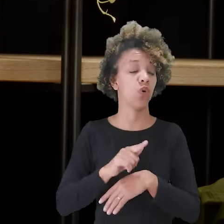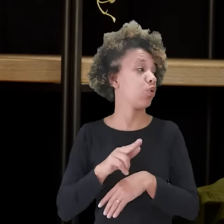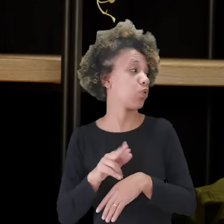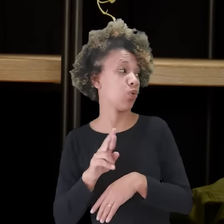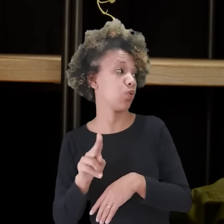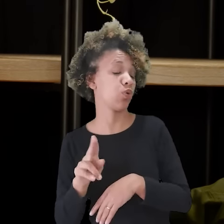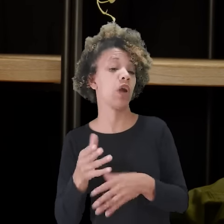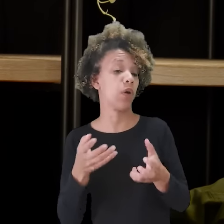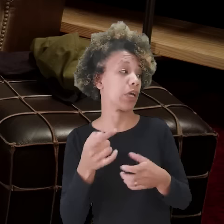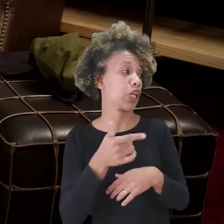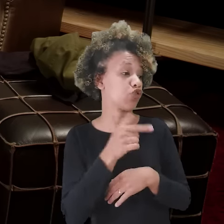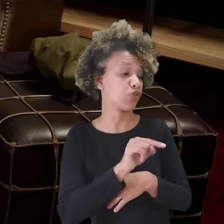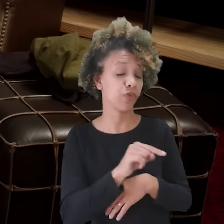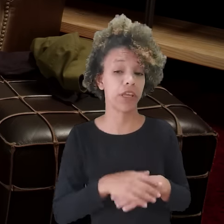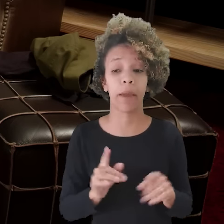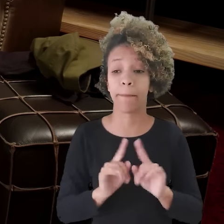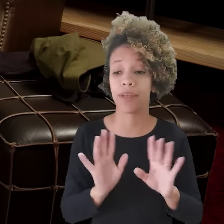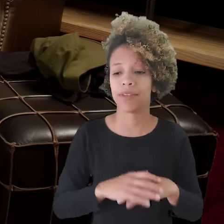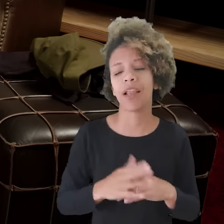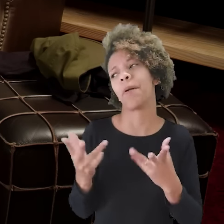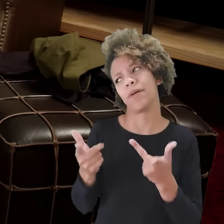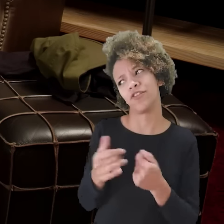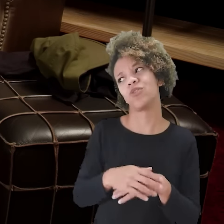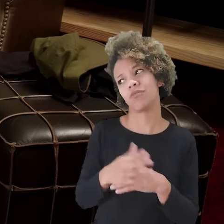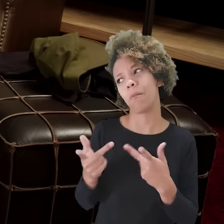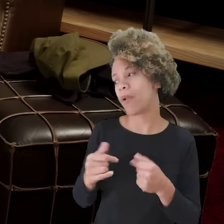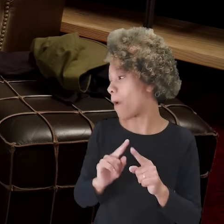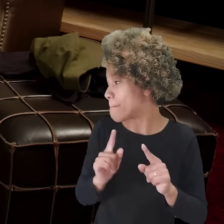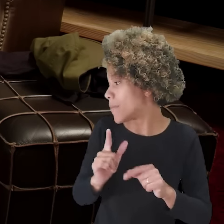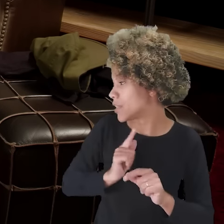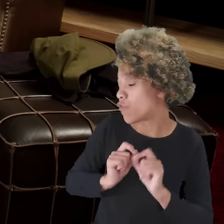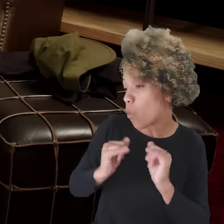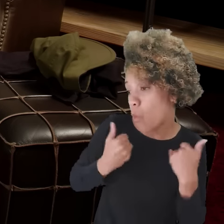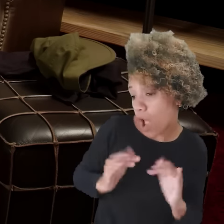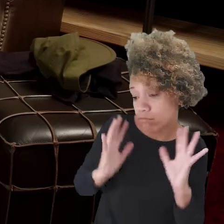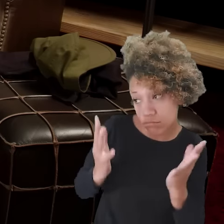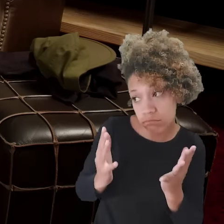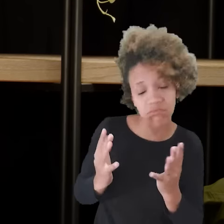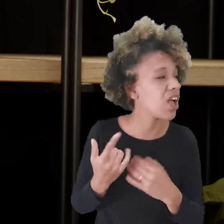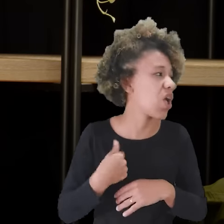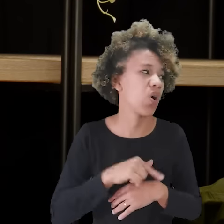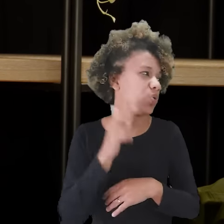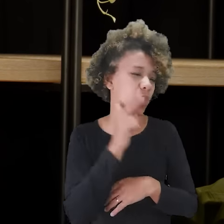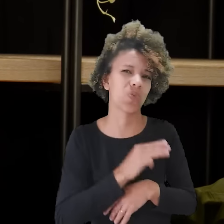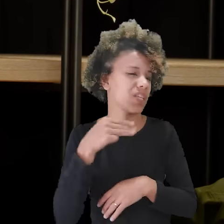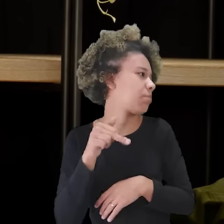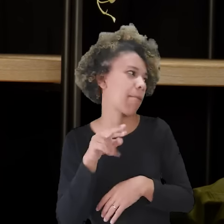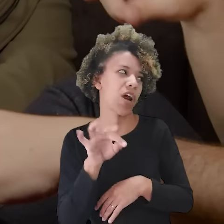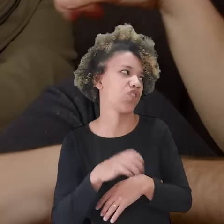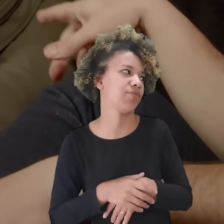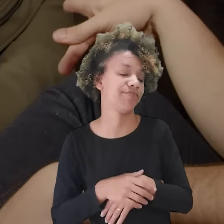virou guru que eu queria ele de novo aqui para ele porque ele é maravilhoso porque eu não conseguia ir no aniversário dele agora não fui eu não consegui ir para Marte